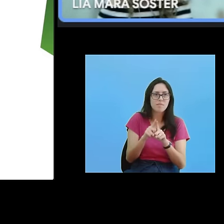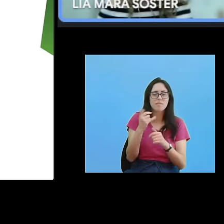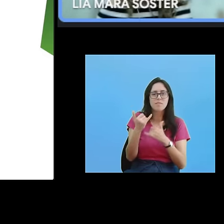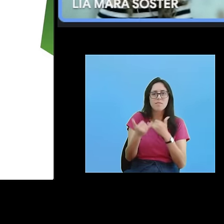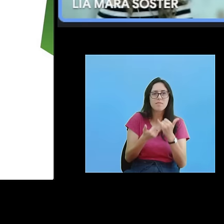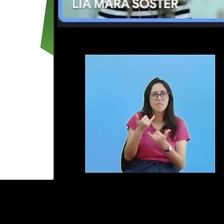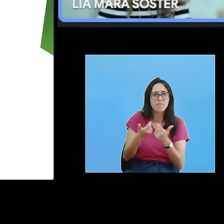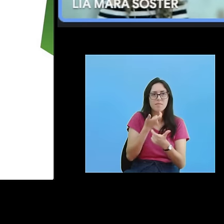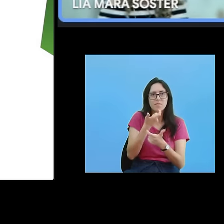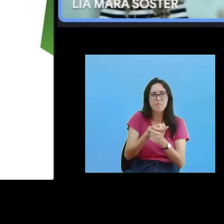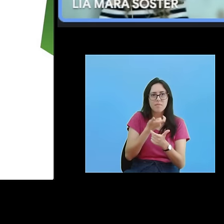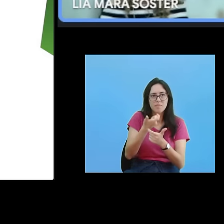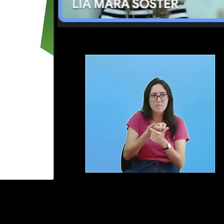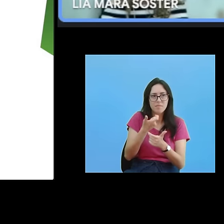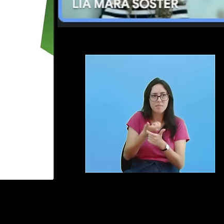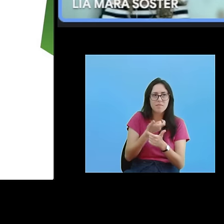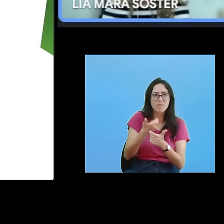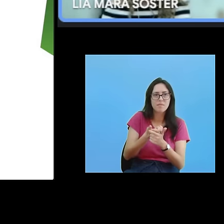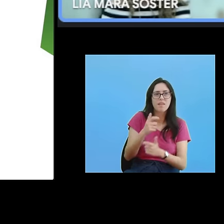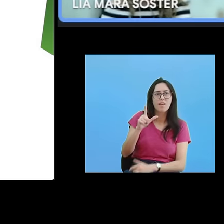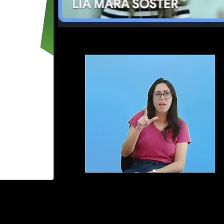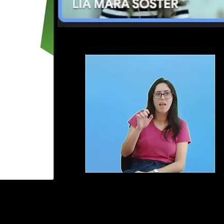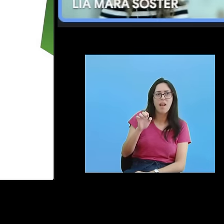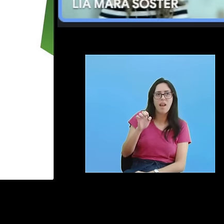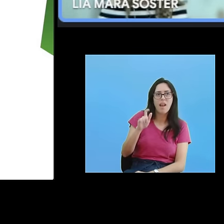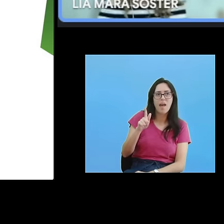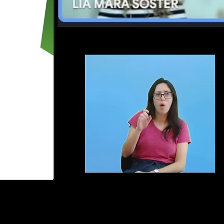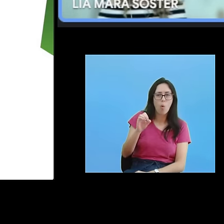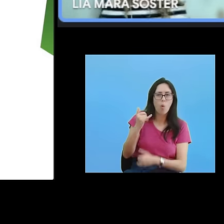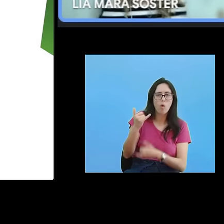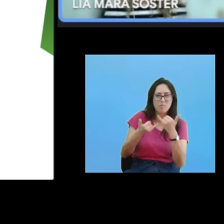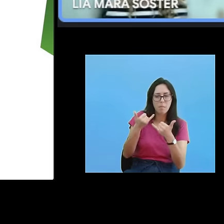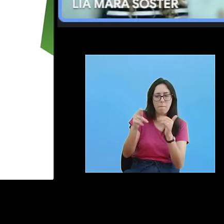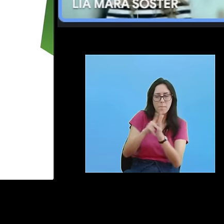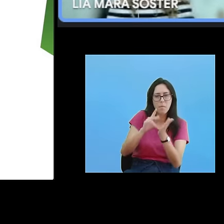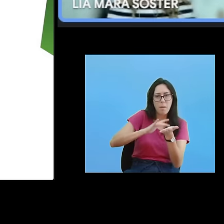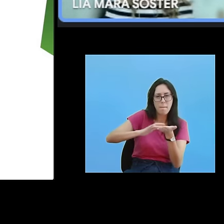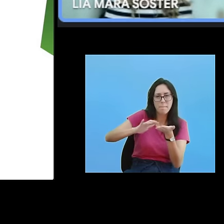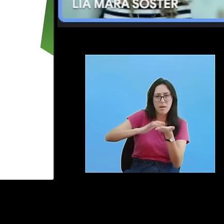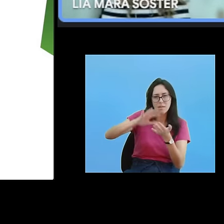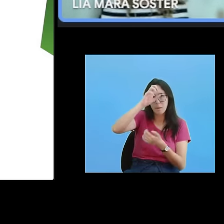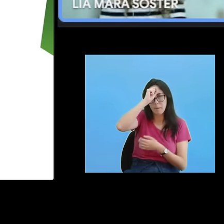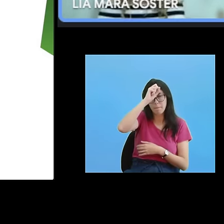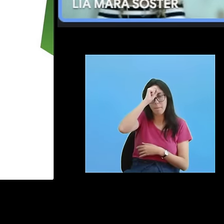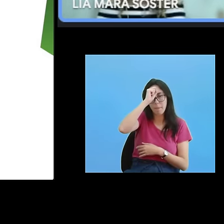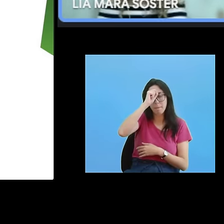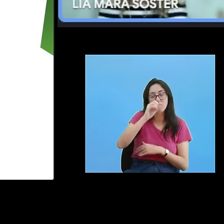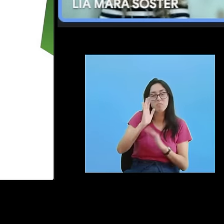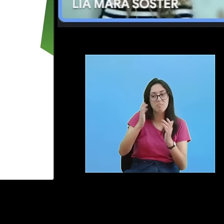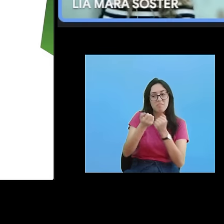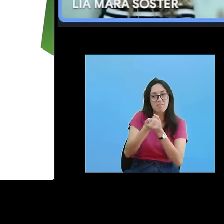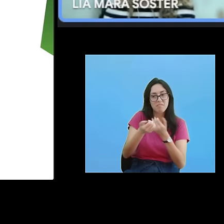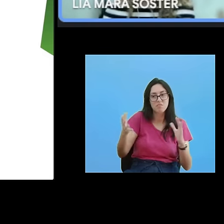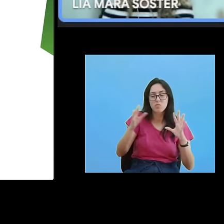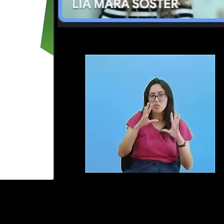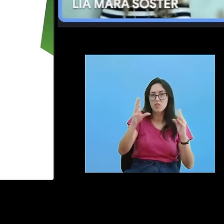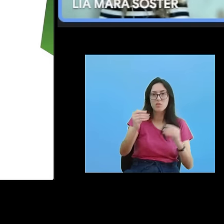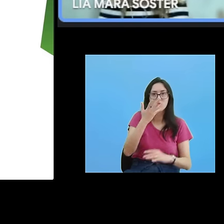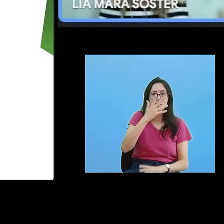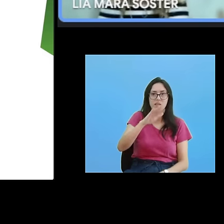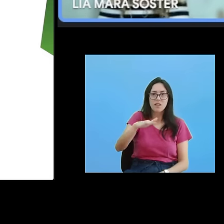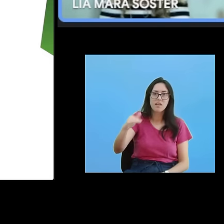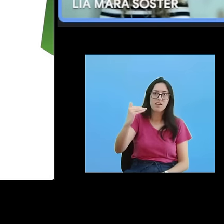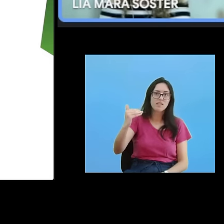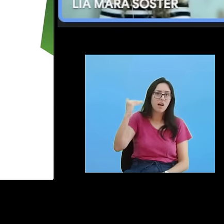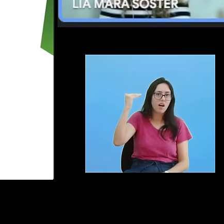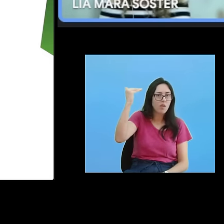Lego Braille Bricks, que é um brinquedo de pré-alfabetização Braille e que ficou disponível aí para todas as crianças, adultos,